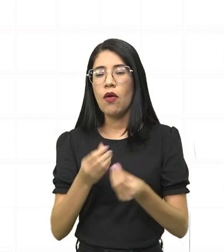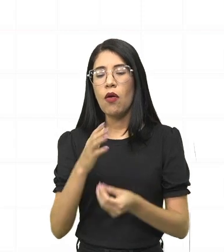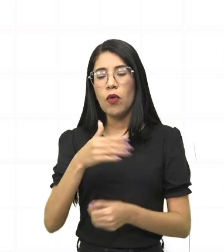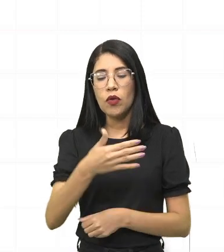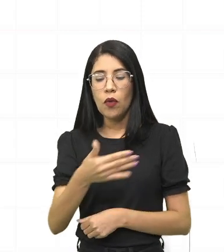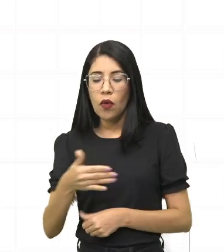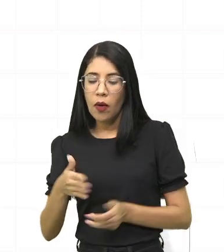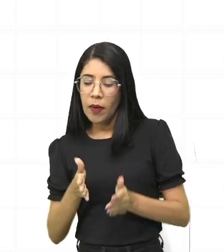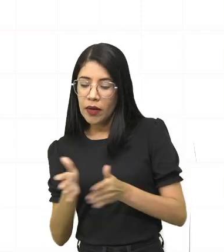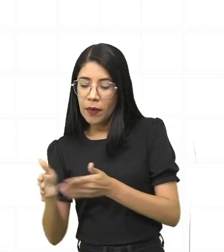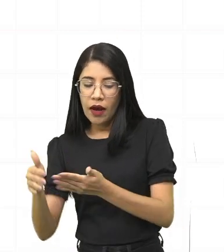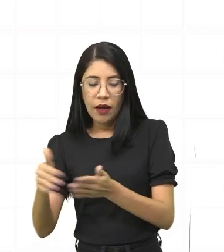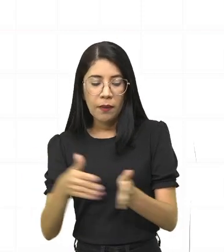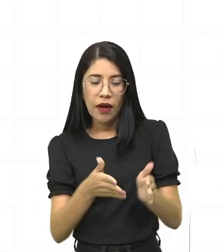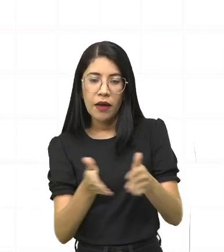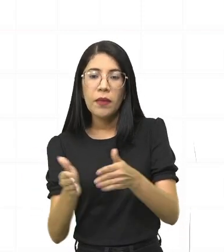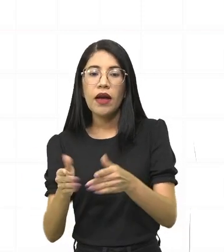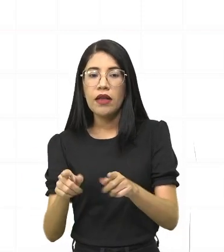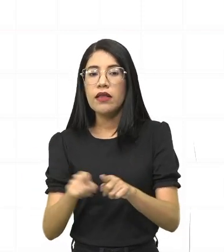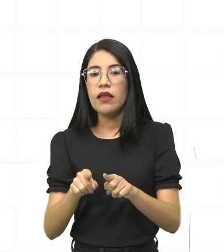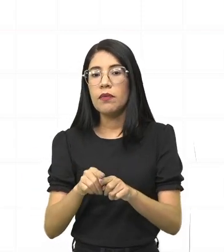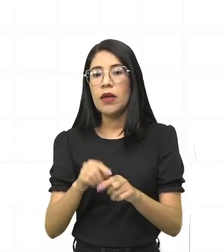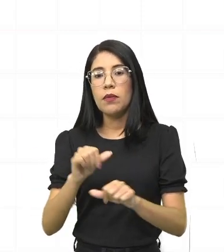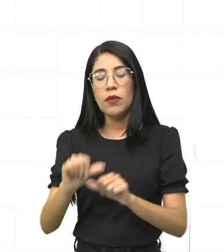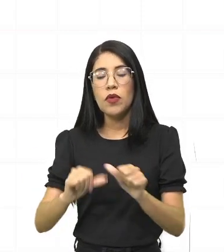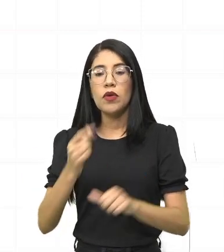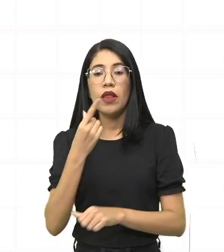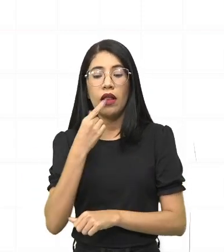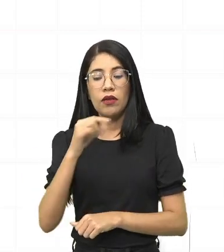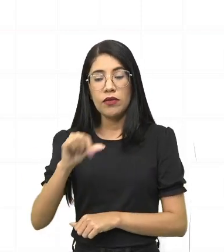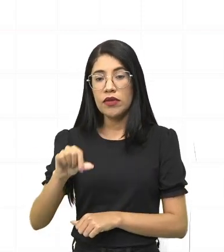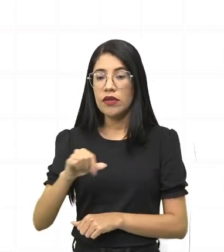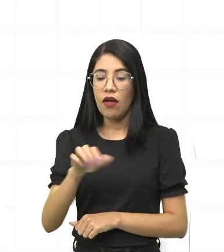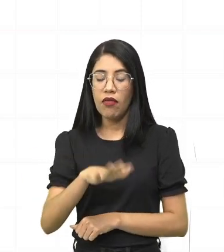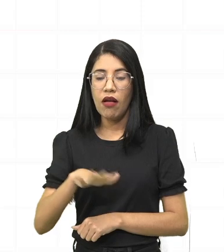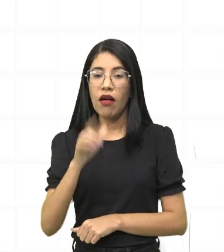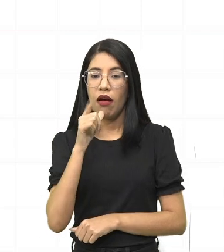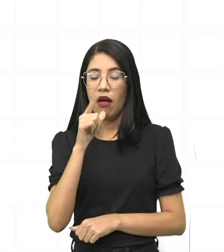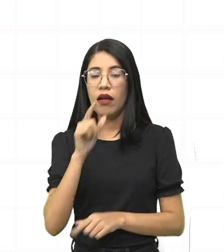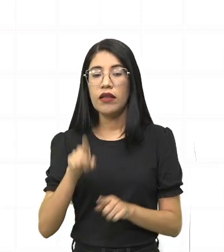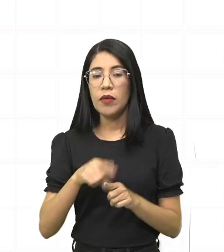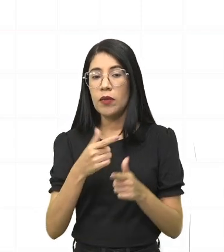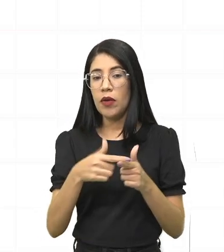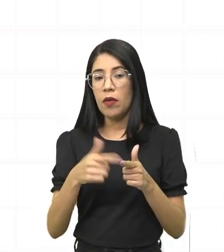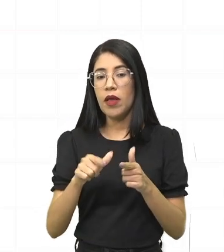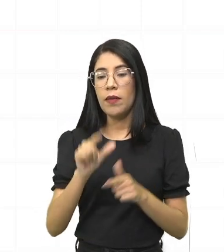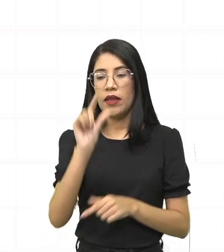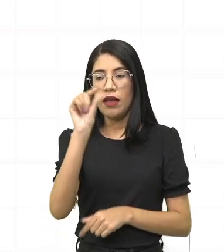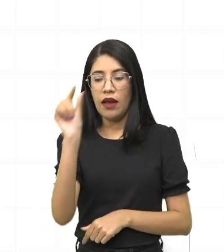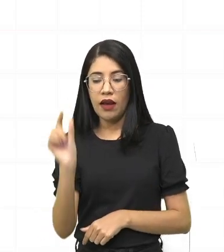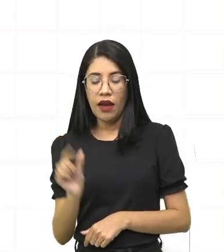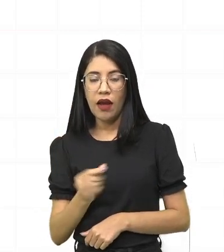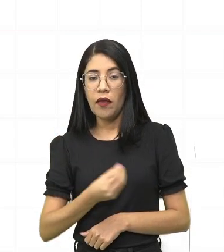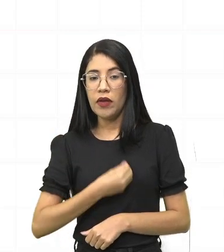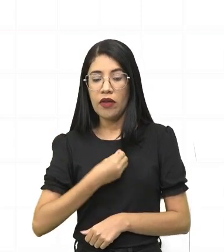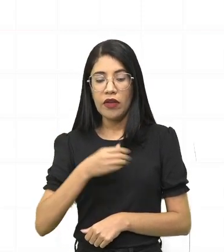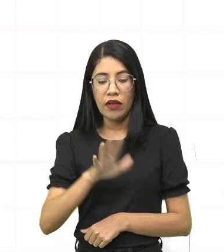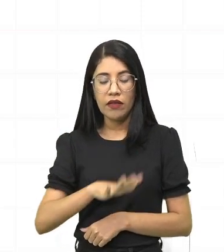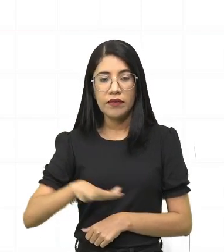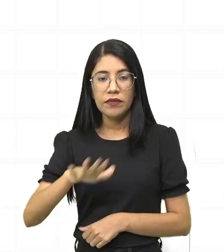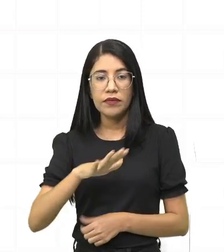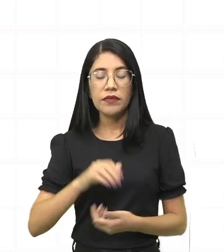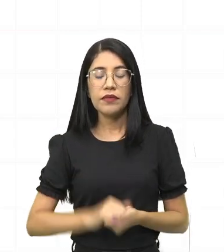de peixes, mudança na salinidade da água e danos a habitats costeiros. Então, a construção